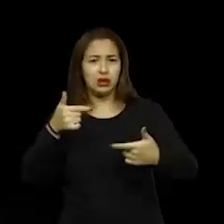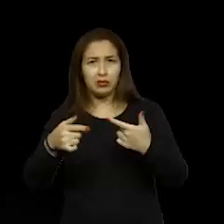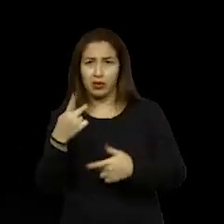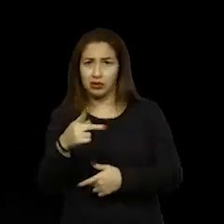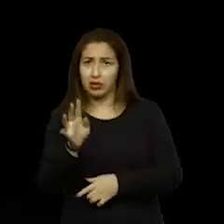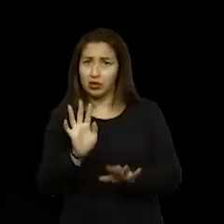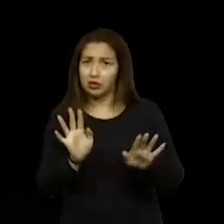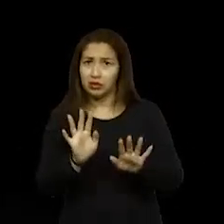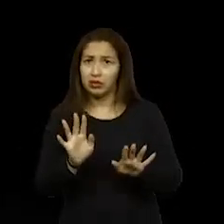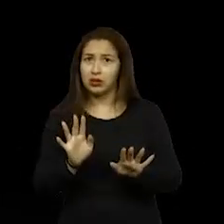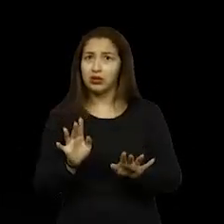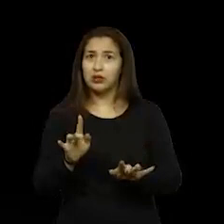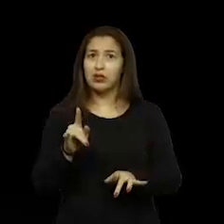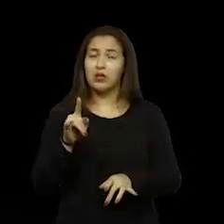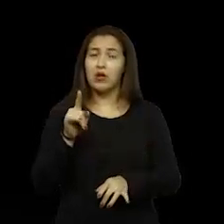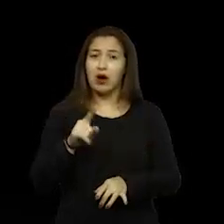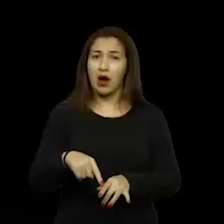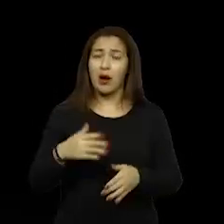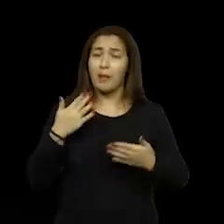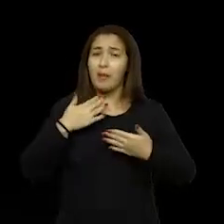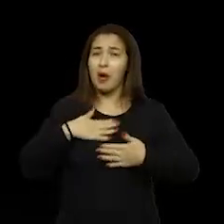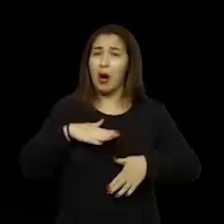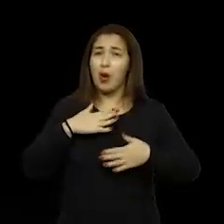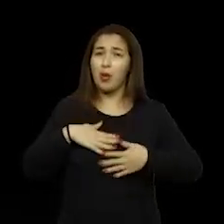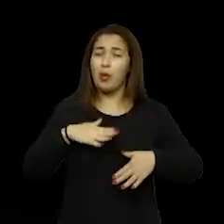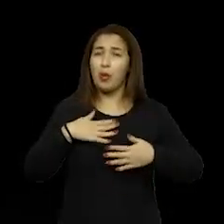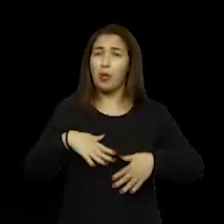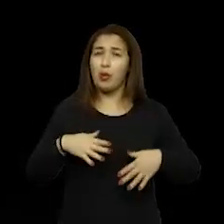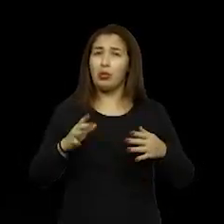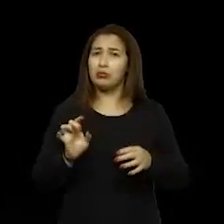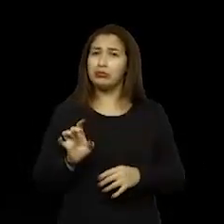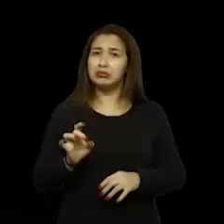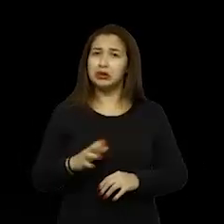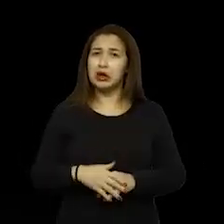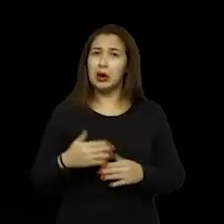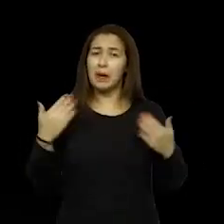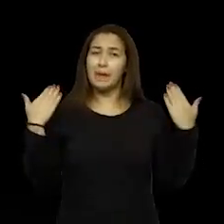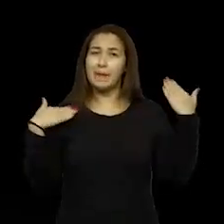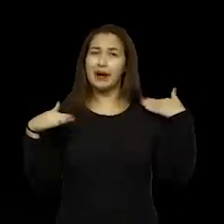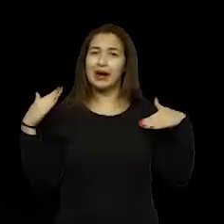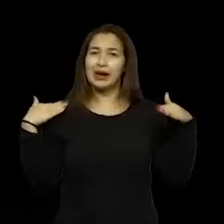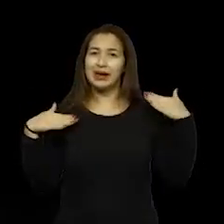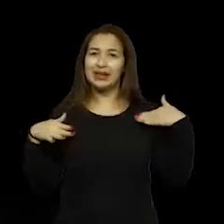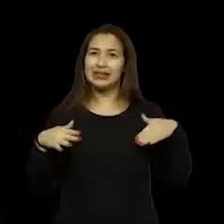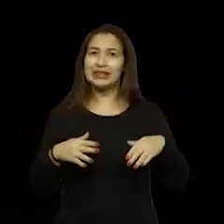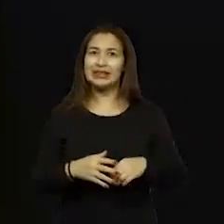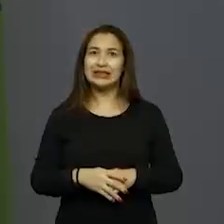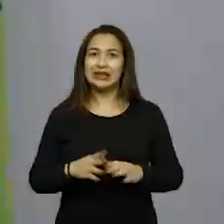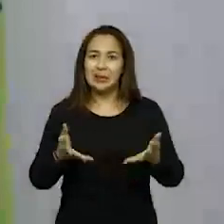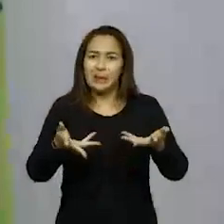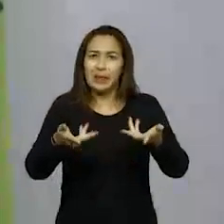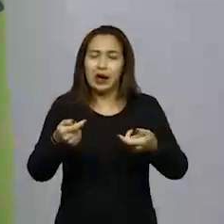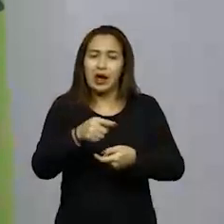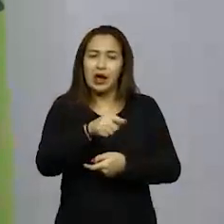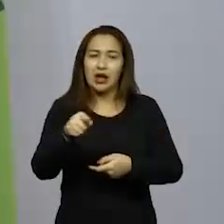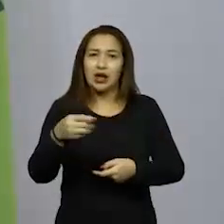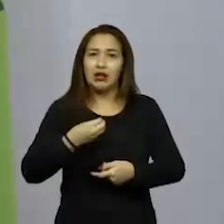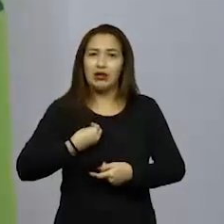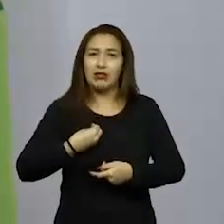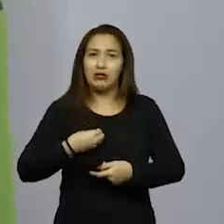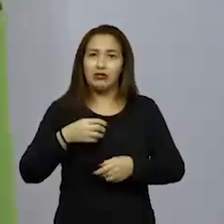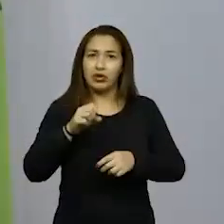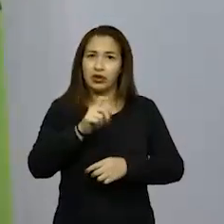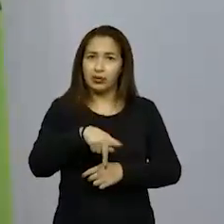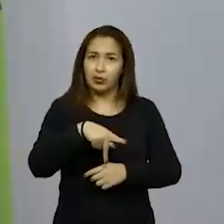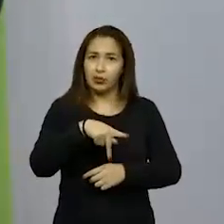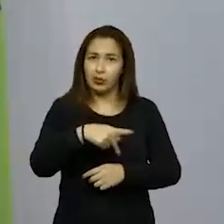para atender Santa Catarina, para buscar negócios, para melhorar a qualidade de vida do catarinense, não foi para nada disso, foi para descansar.